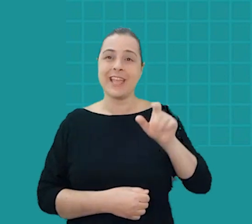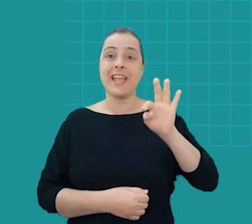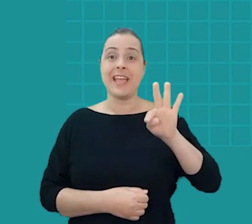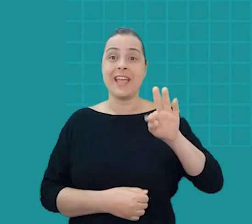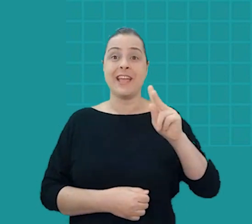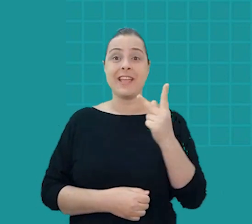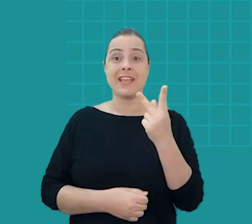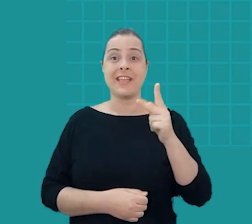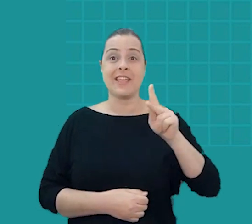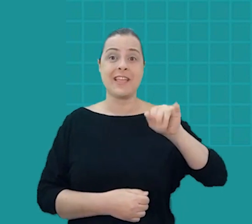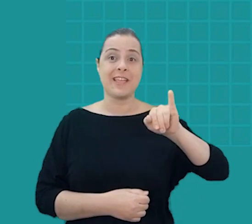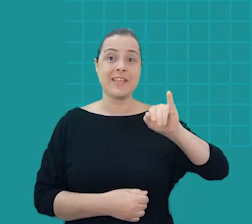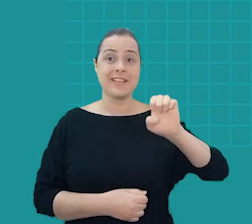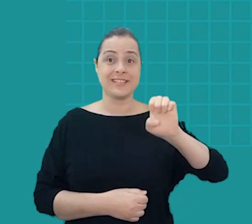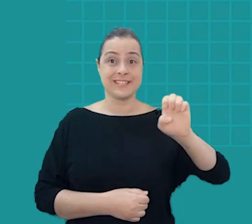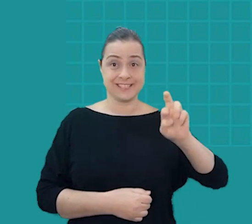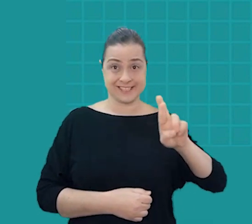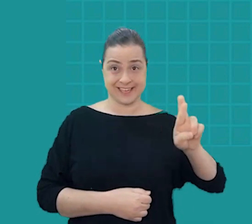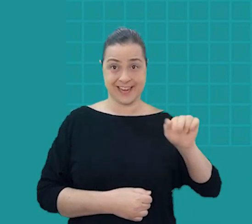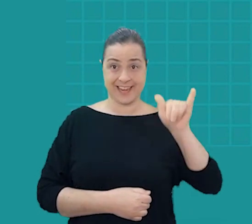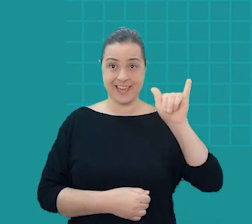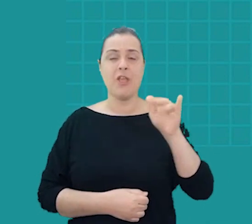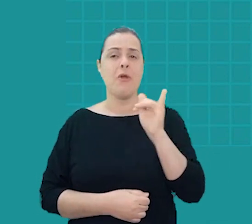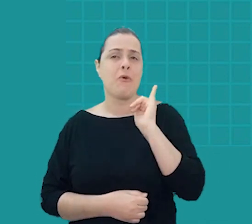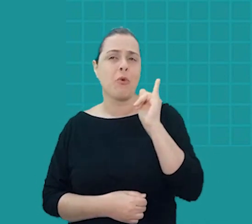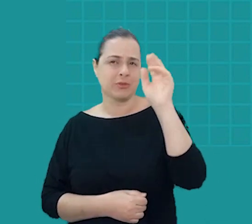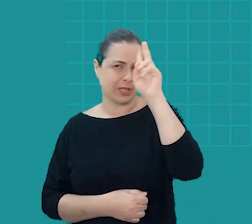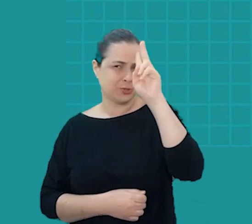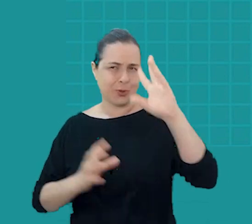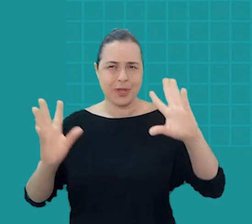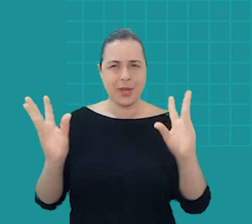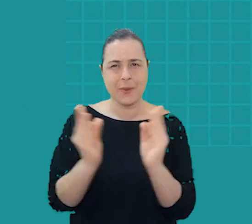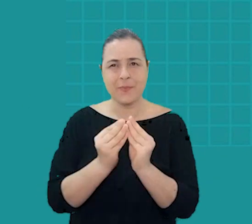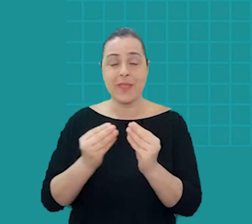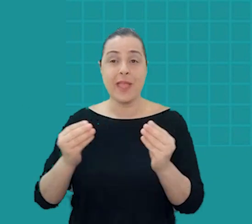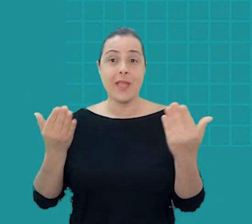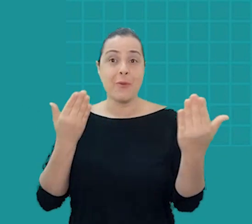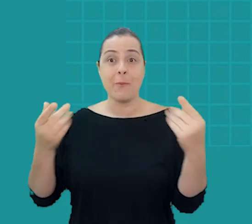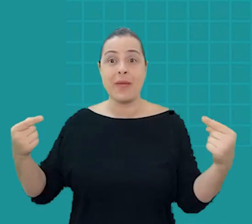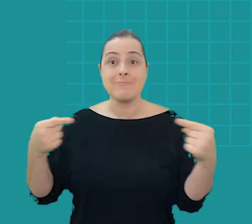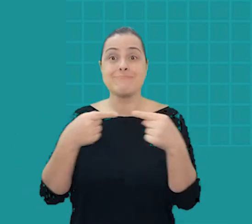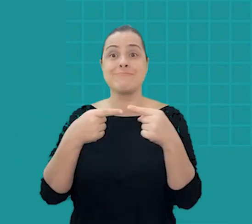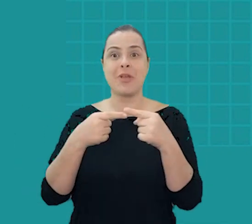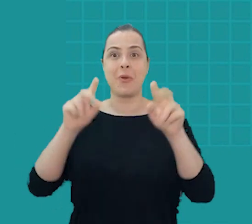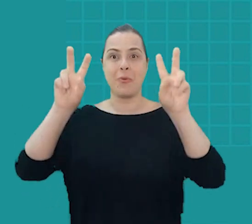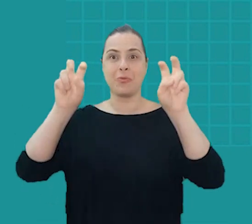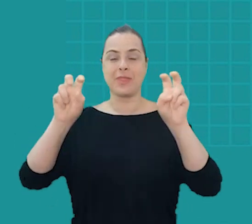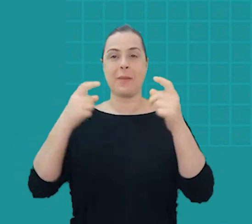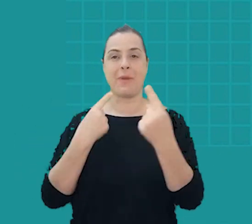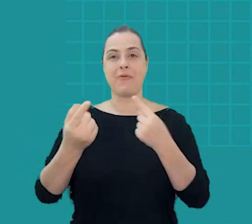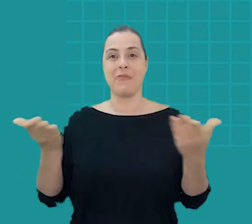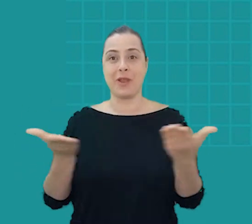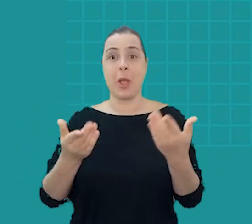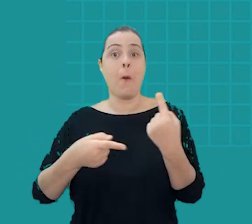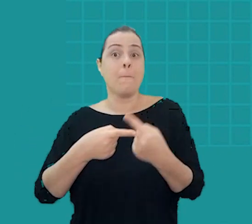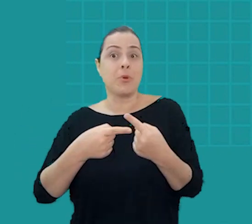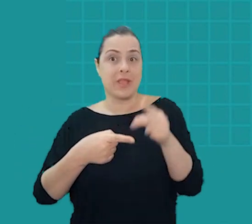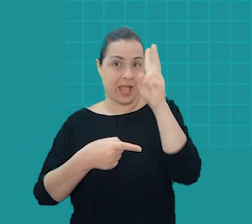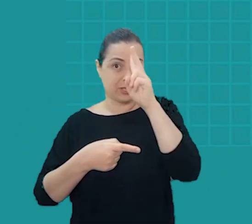falar um pouco da história dele, né? E associado muito a esse nosso tema hoje, porque parte da história